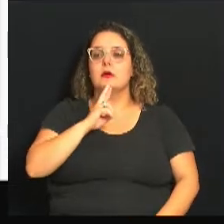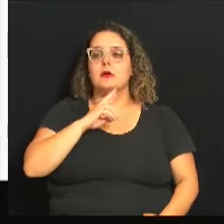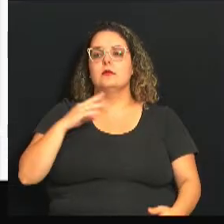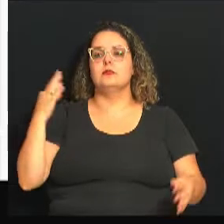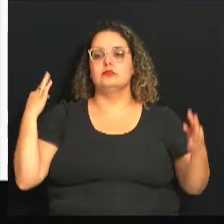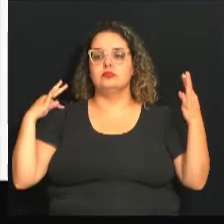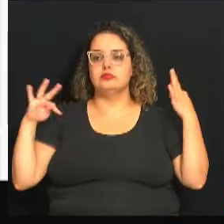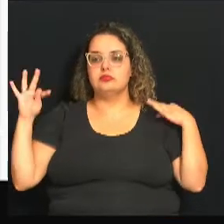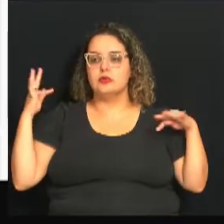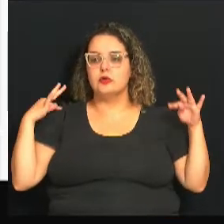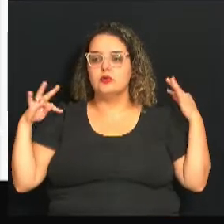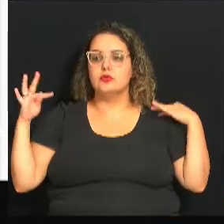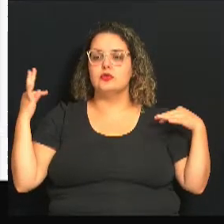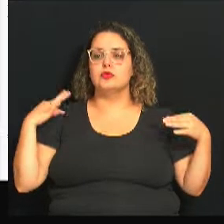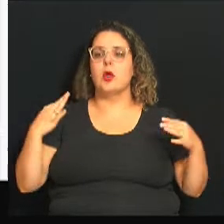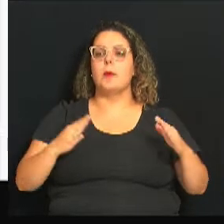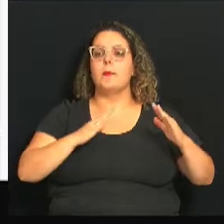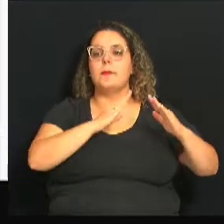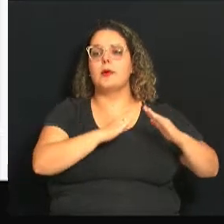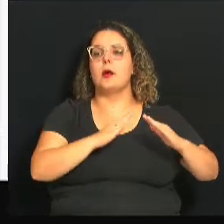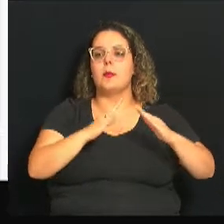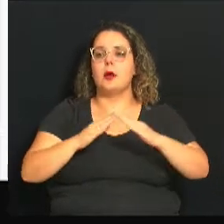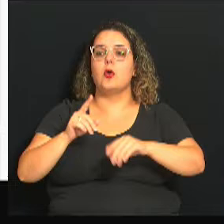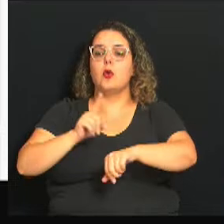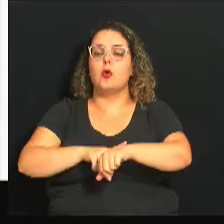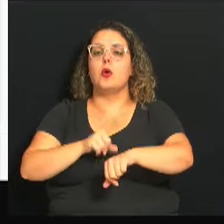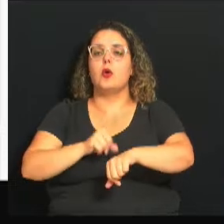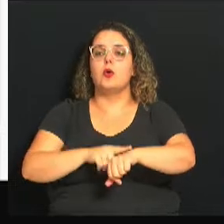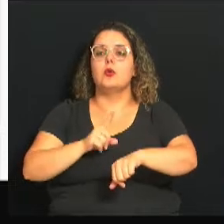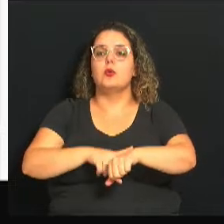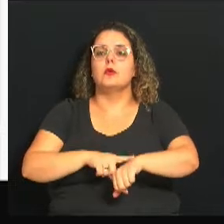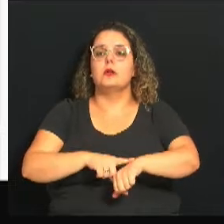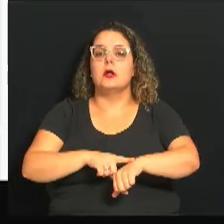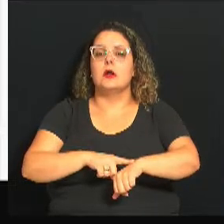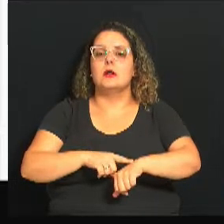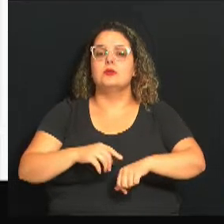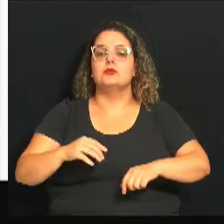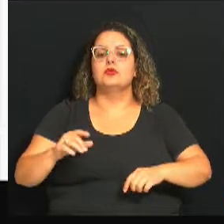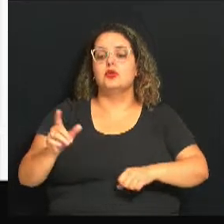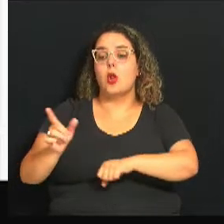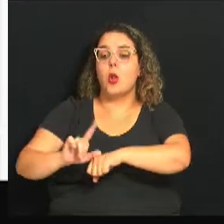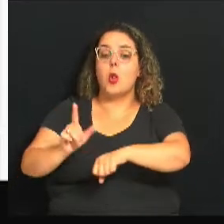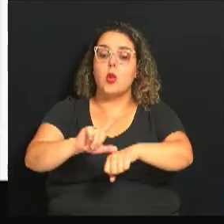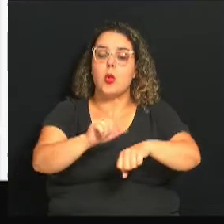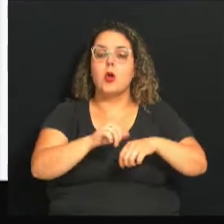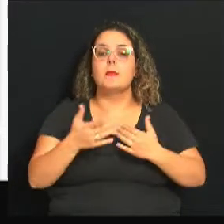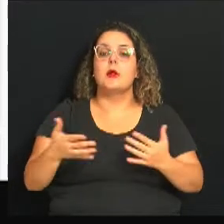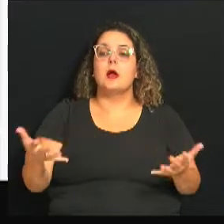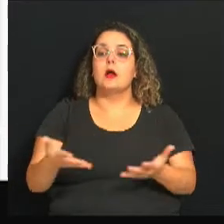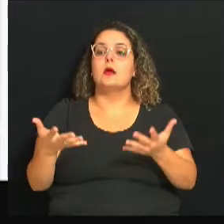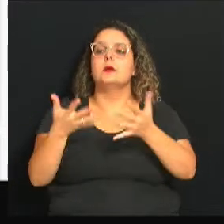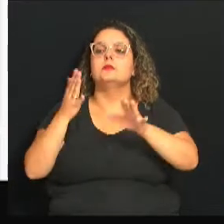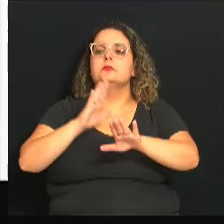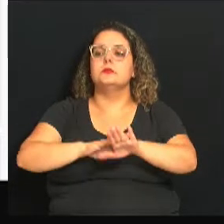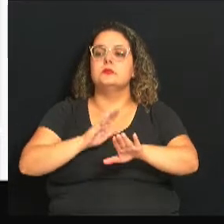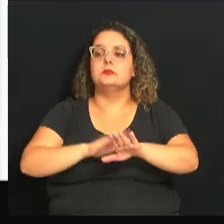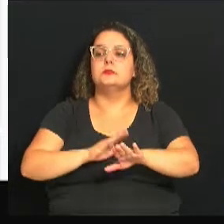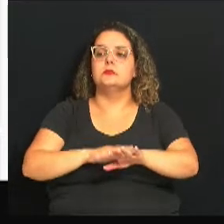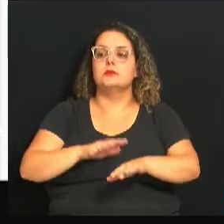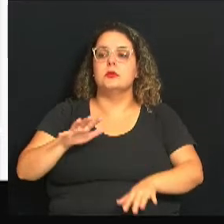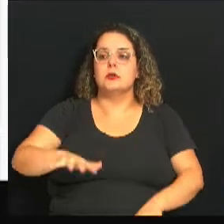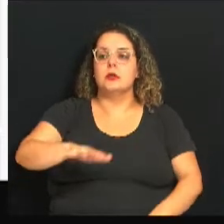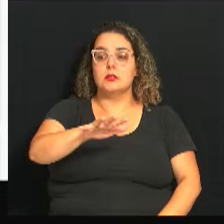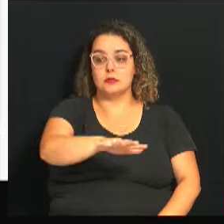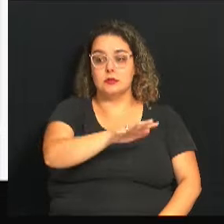de atividades que alguns comércios têm, para a gente poder iniciar algumas atividades nas regiões que a gente